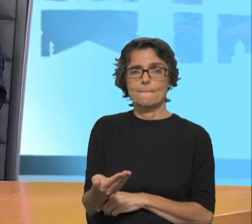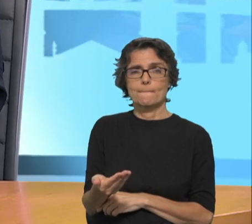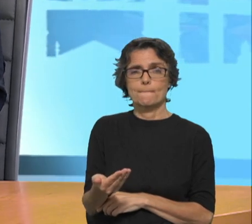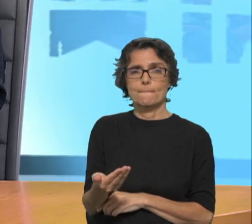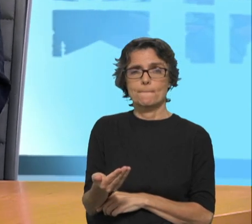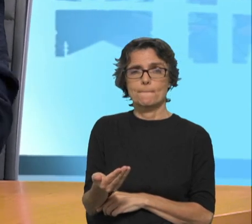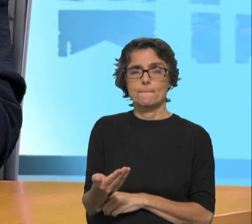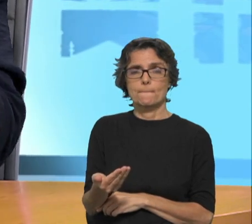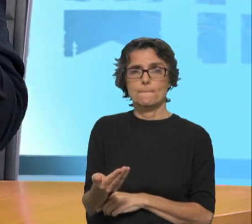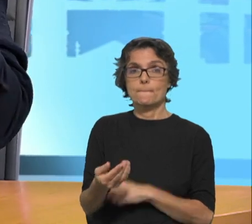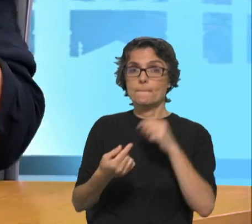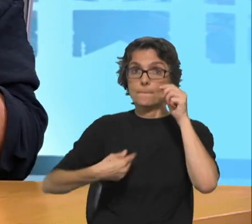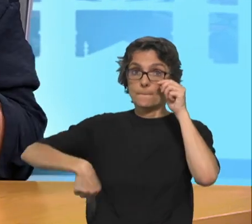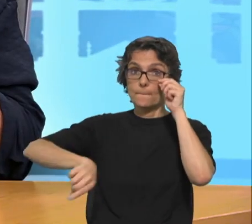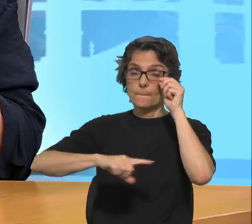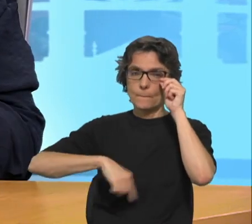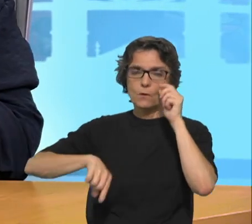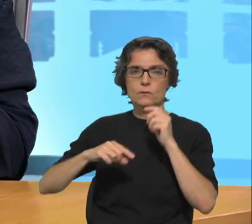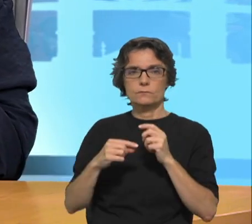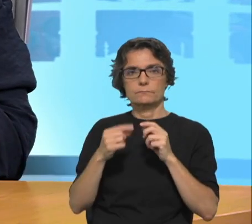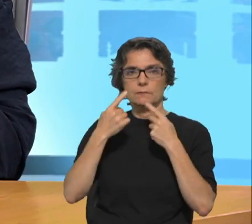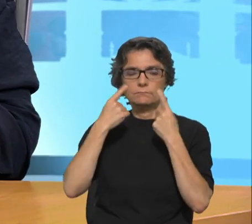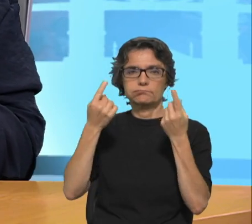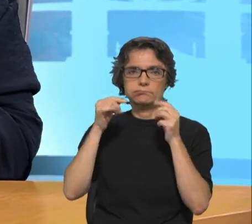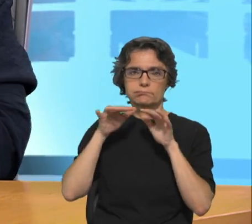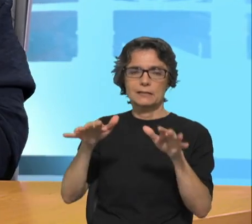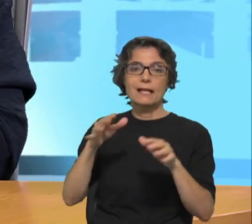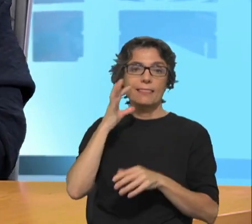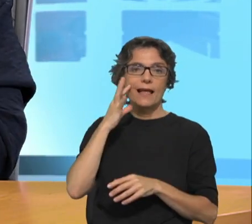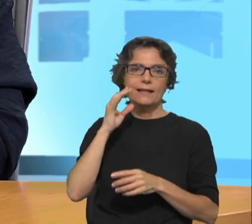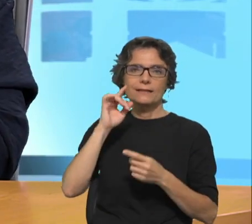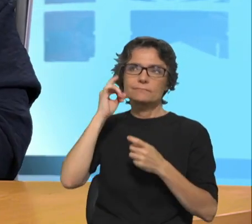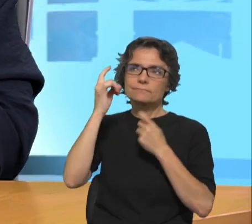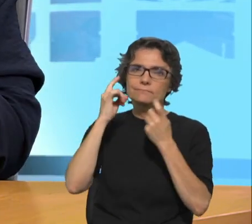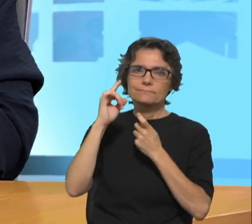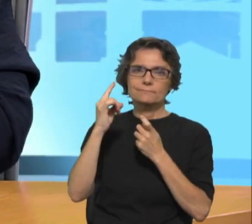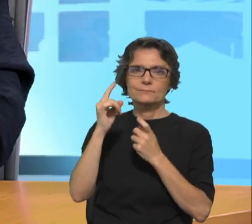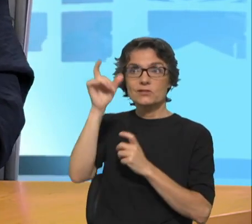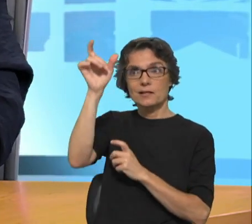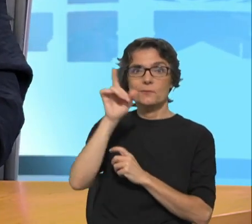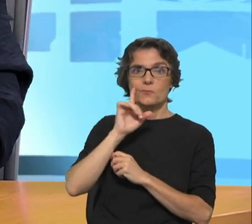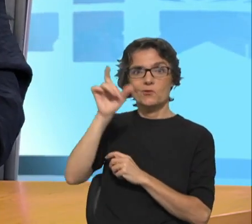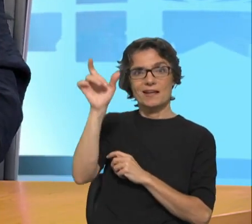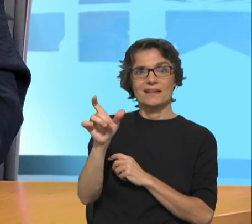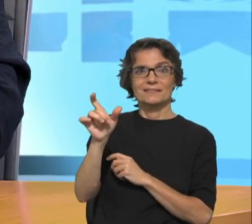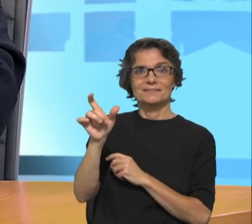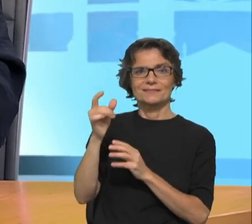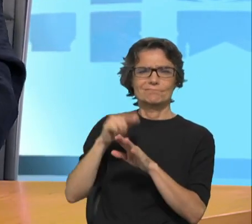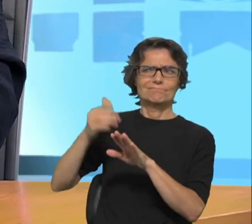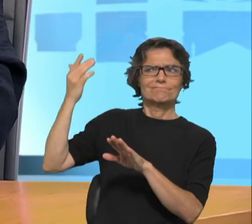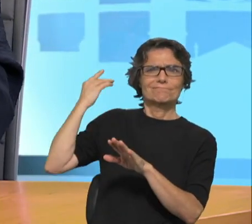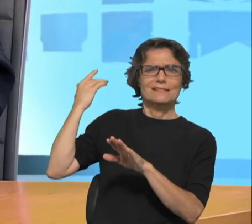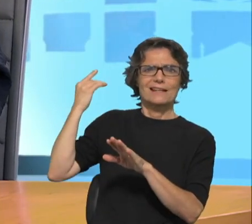dizemos na divulgação que pomos, que é uma tarde de reflexão e de pôr em diálogo esta mulher, que vai para além do nosso templo, com